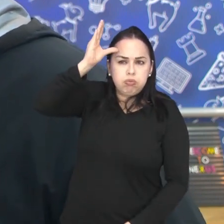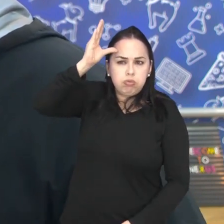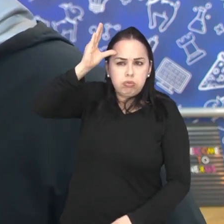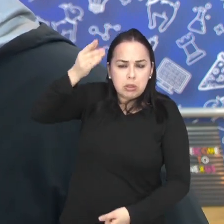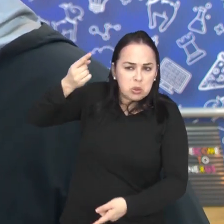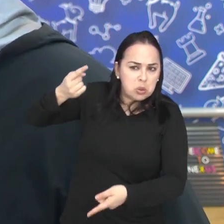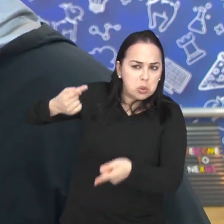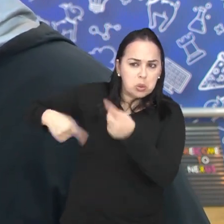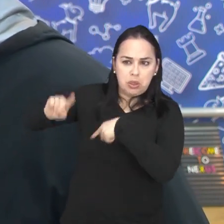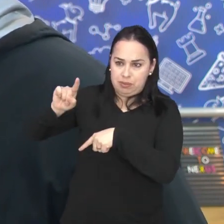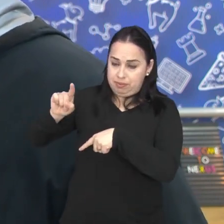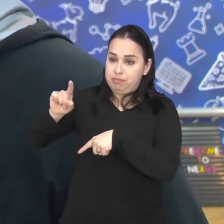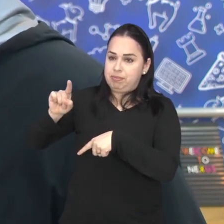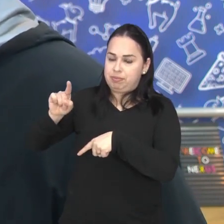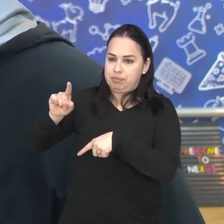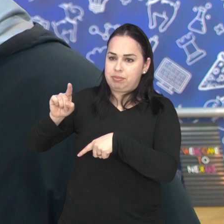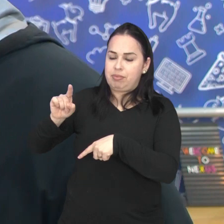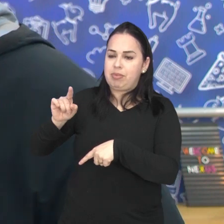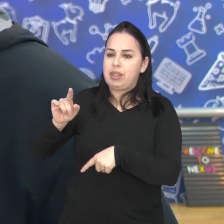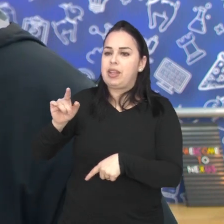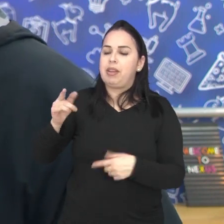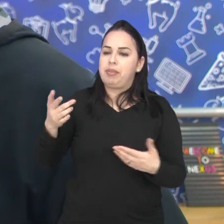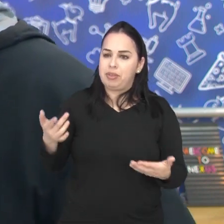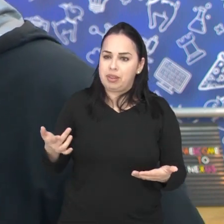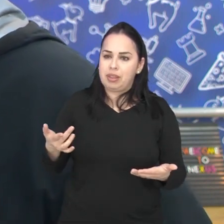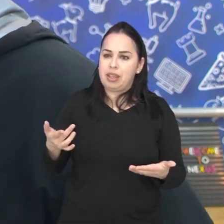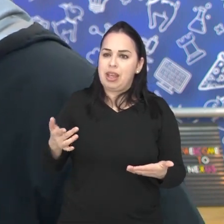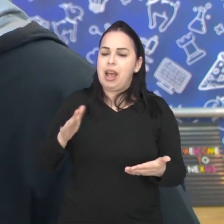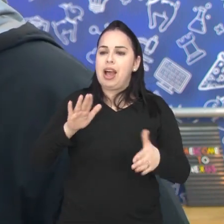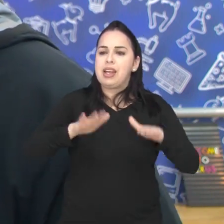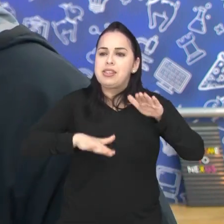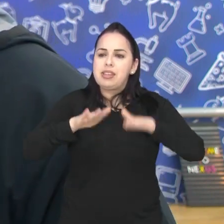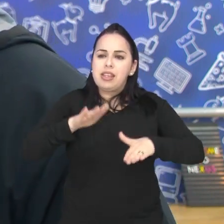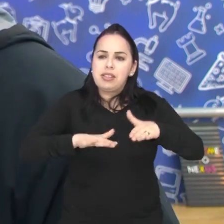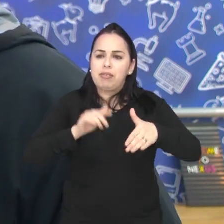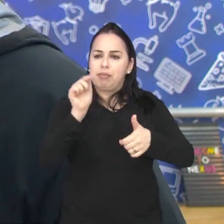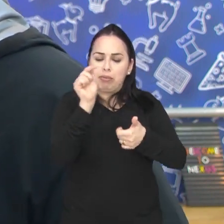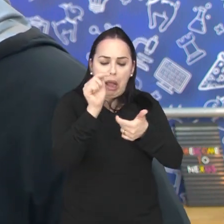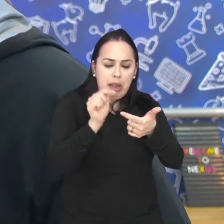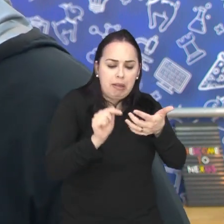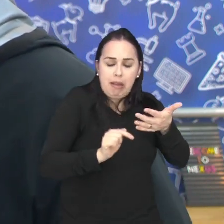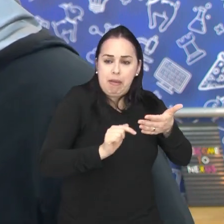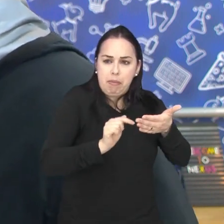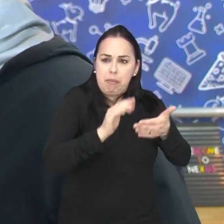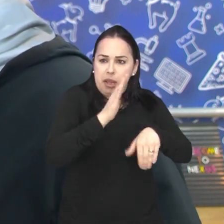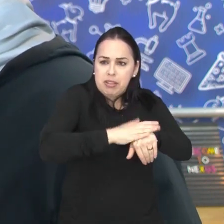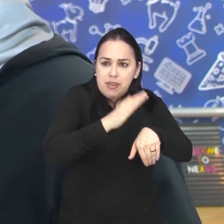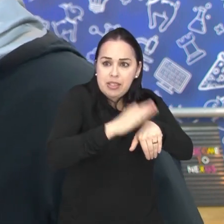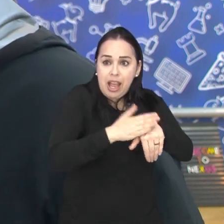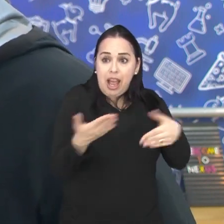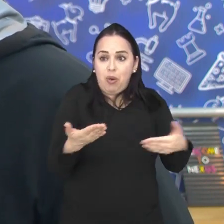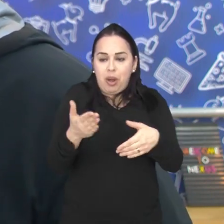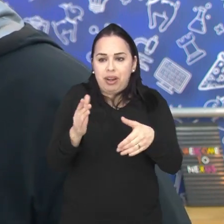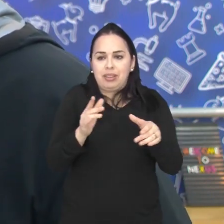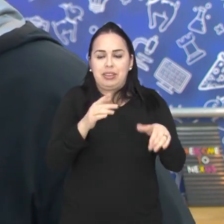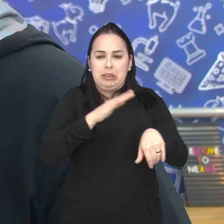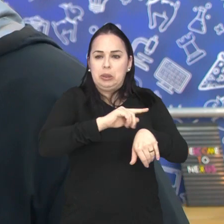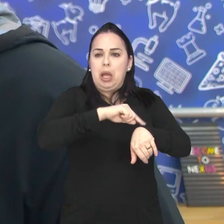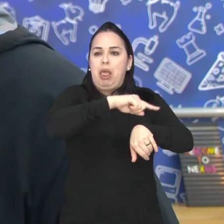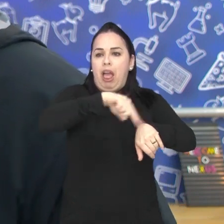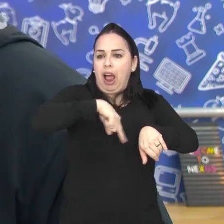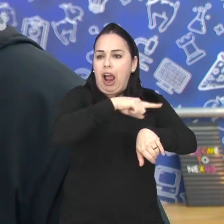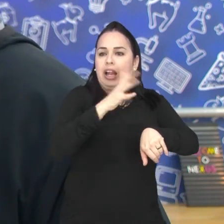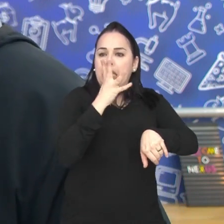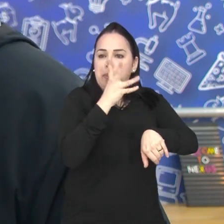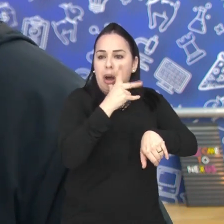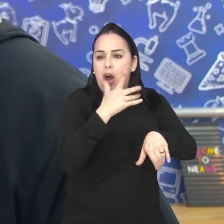grande, porque atividades que você precisaria fazer com muito mais tempo, hoje você consegue fazer em menos tempo. Você consegue ser